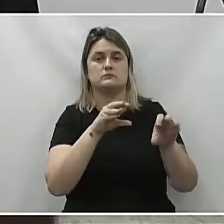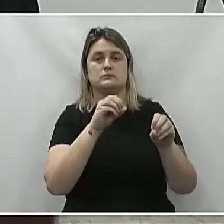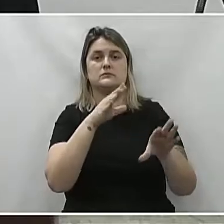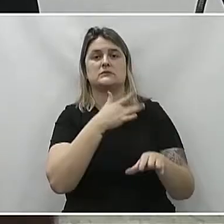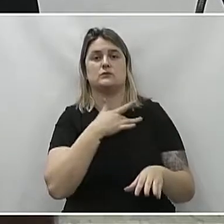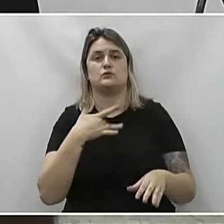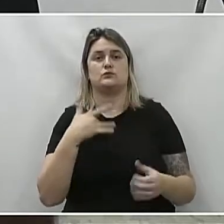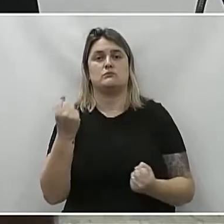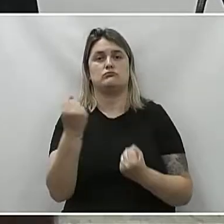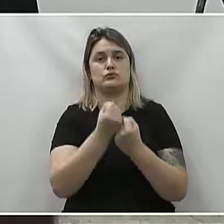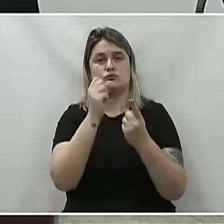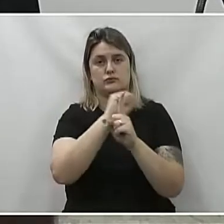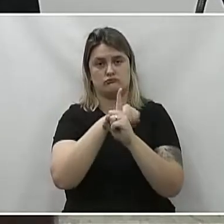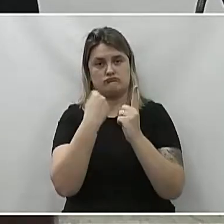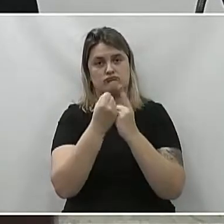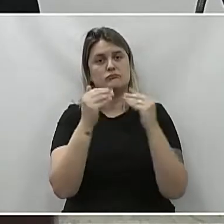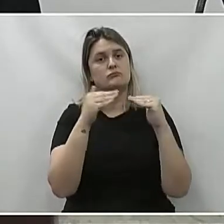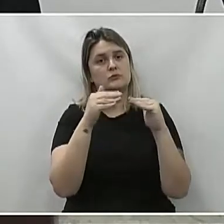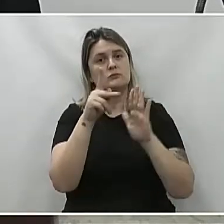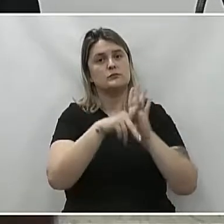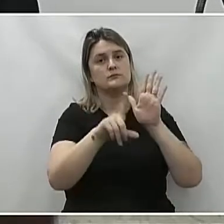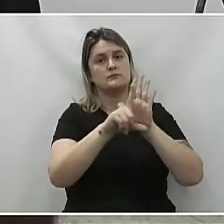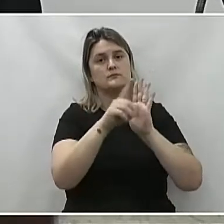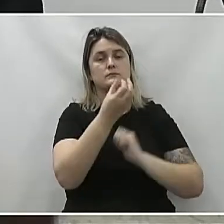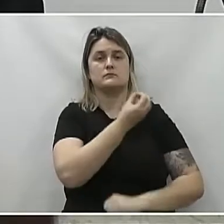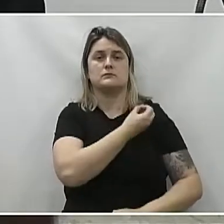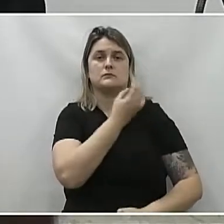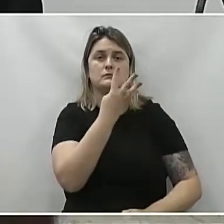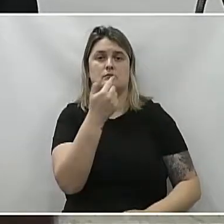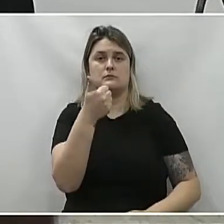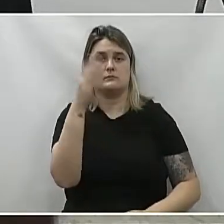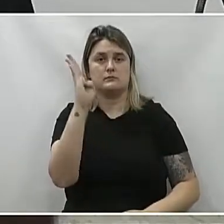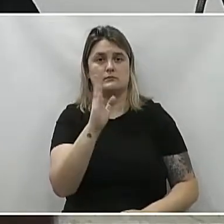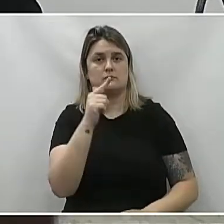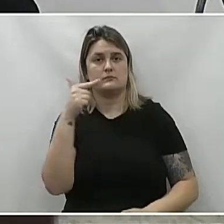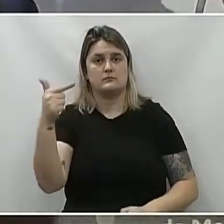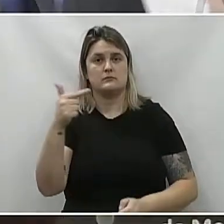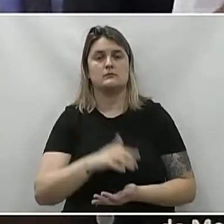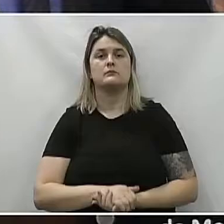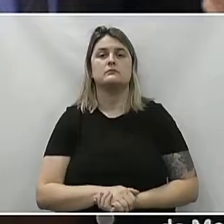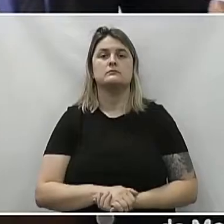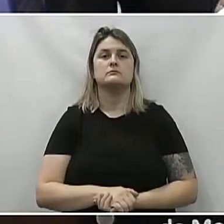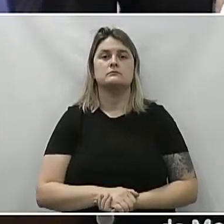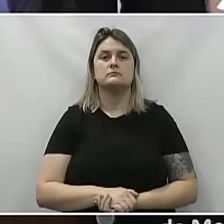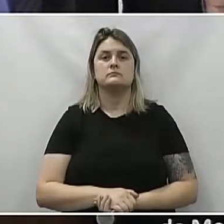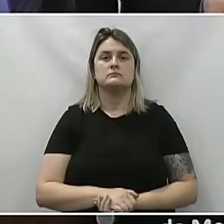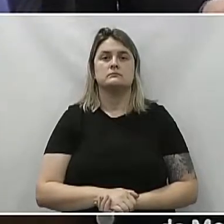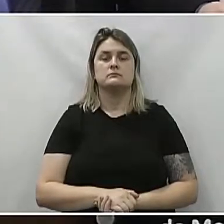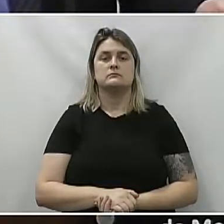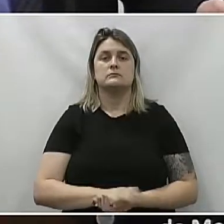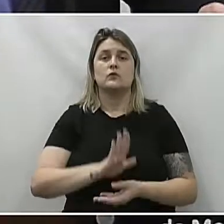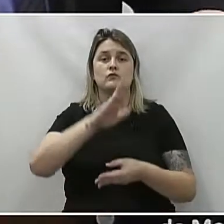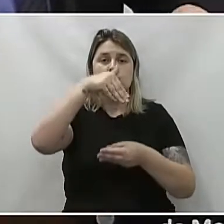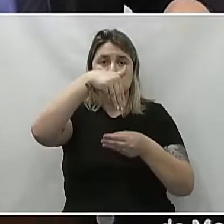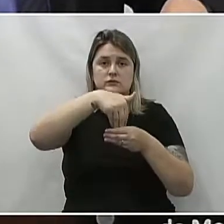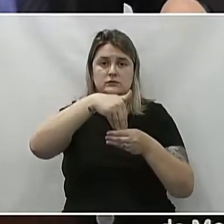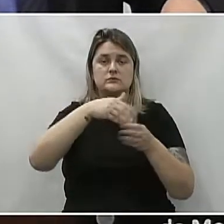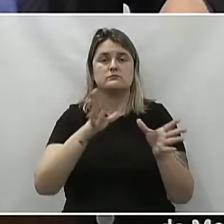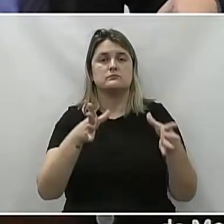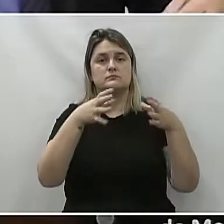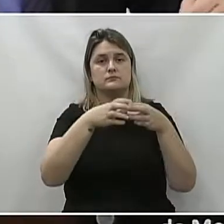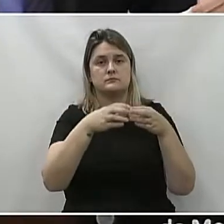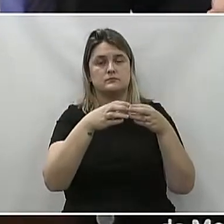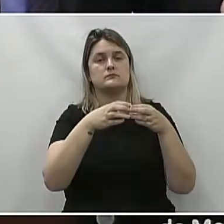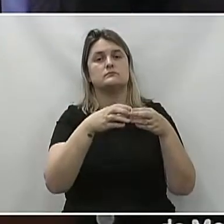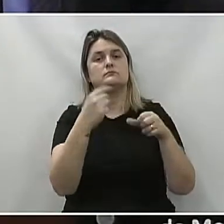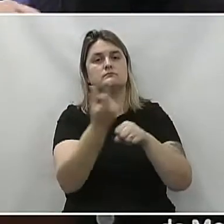Educação, Saúde e Assistência, favorável ao projeto de lei ordinário número 41 de 2022. Votação do parecer fundamentado